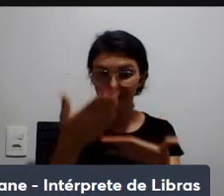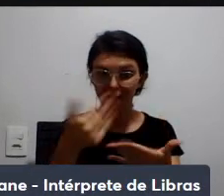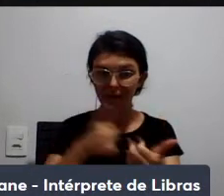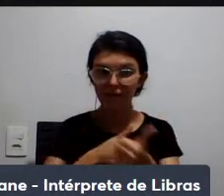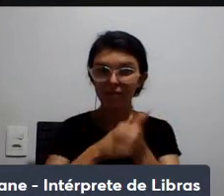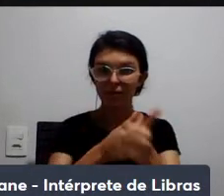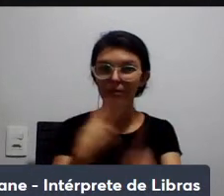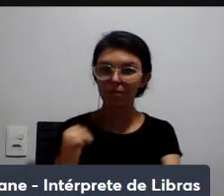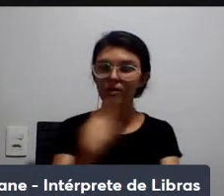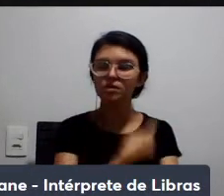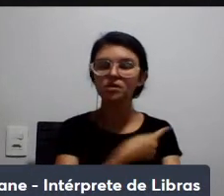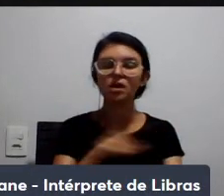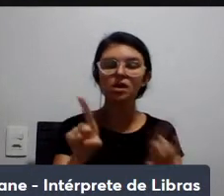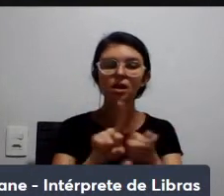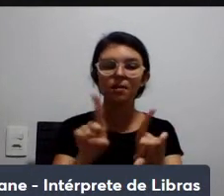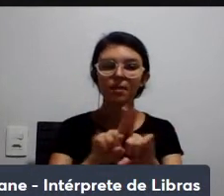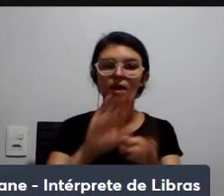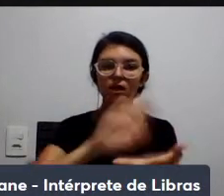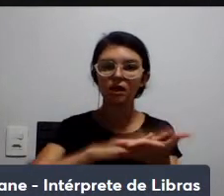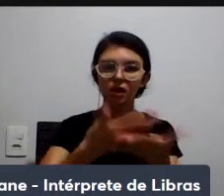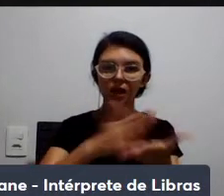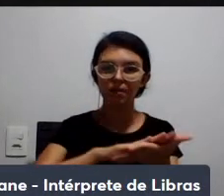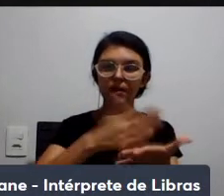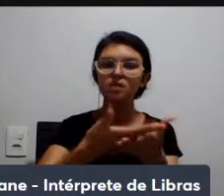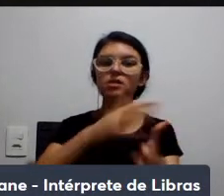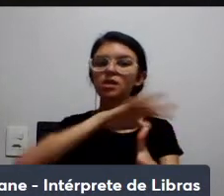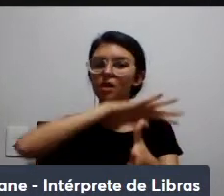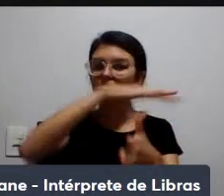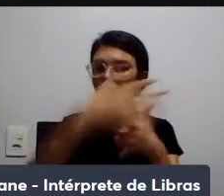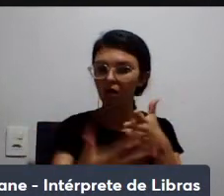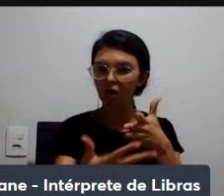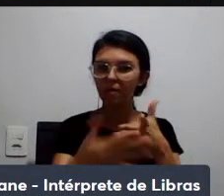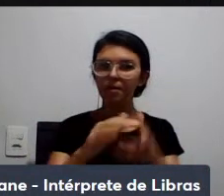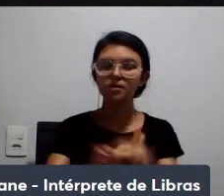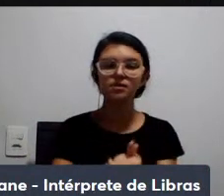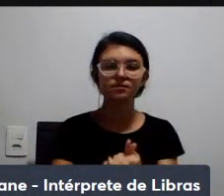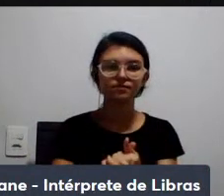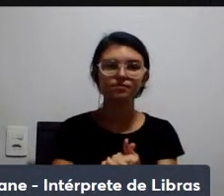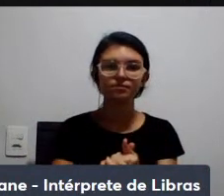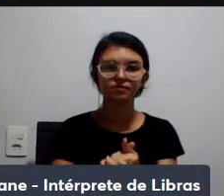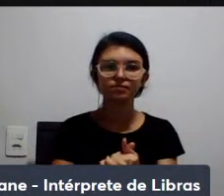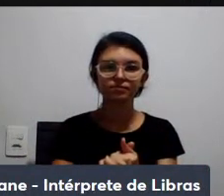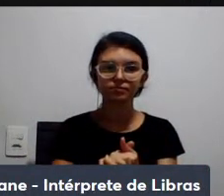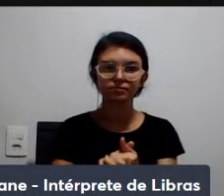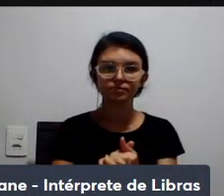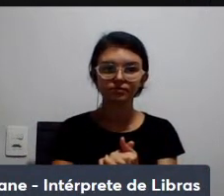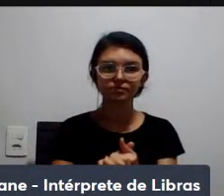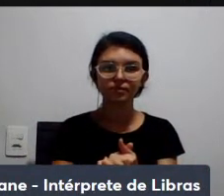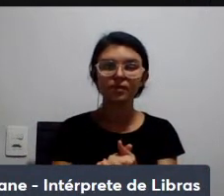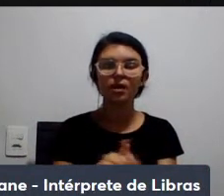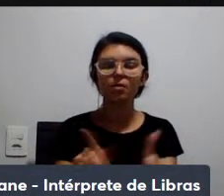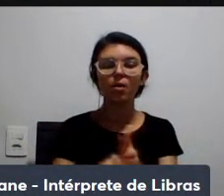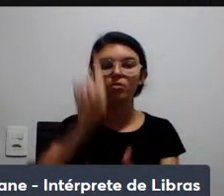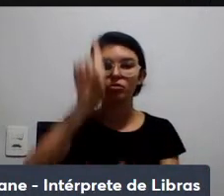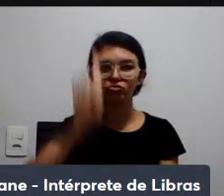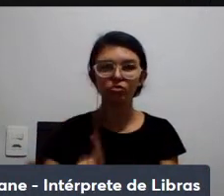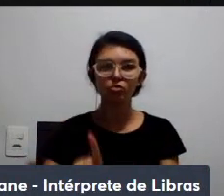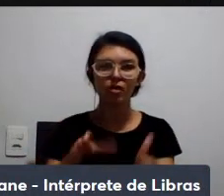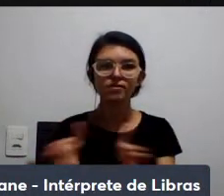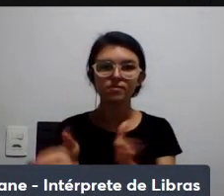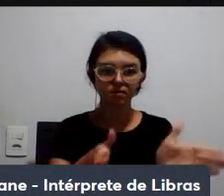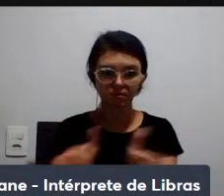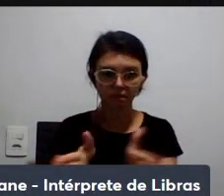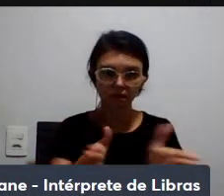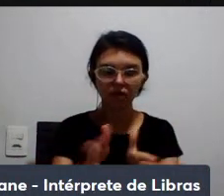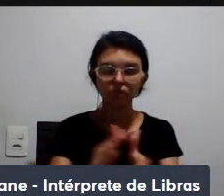aos intérpretes de Libras, que foram cedidos pelo DASES, nosso muito obrigado